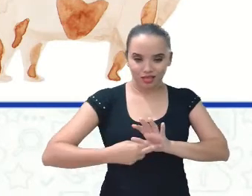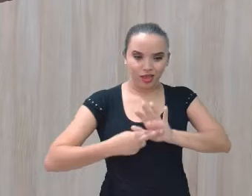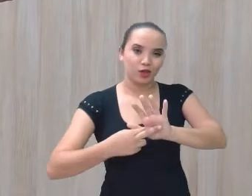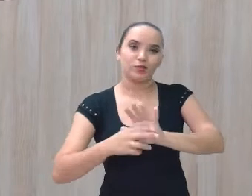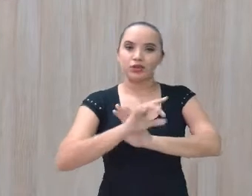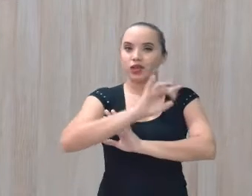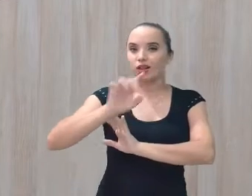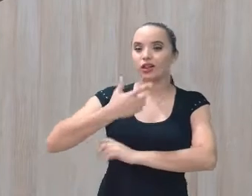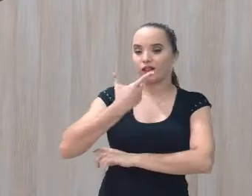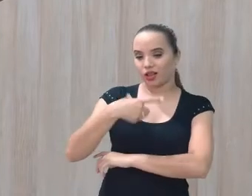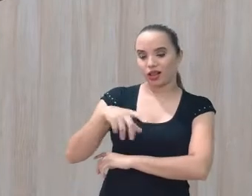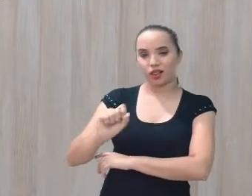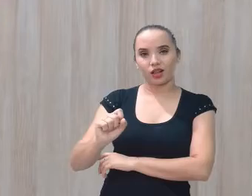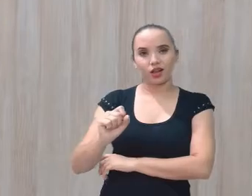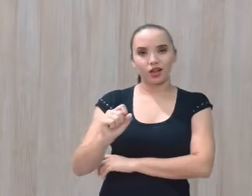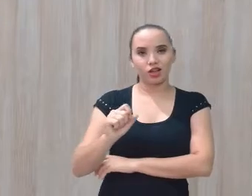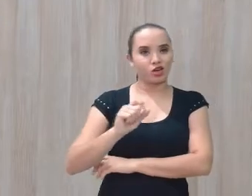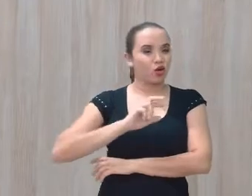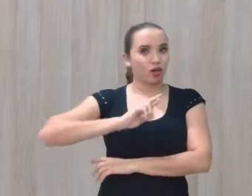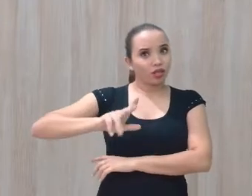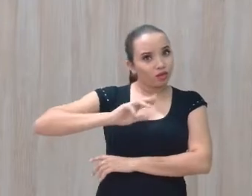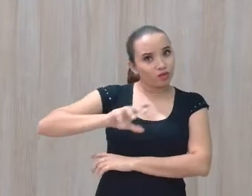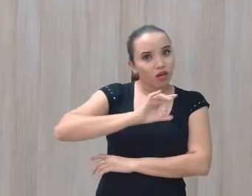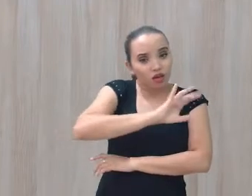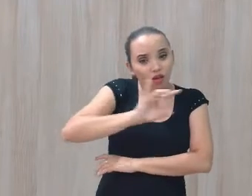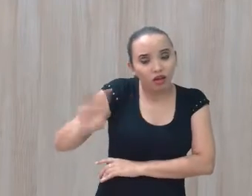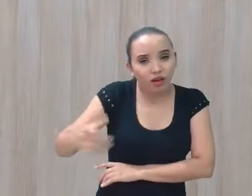outras línguas não é igual à língua